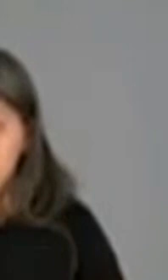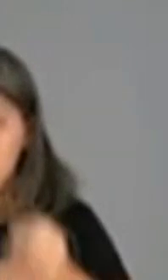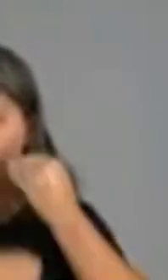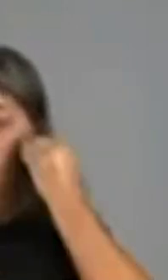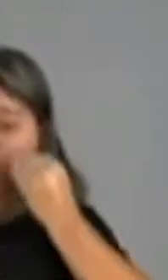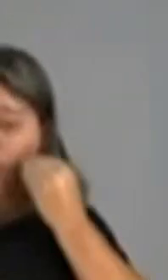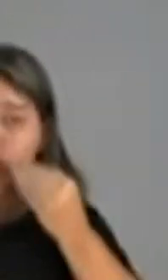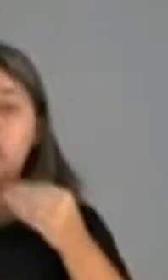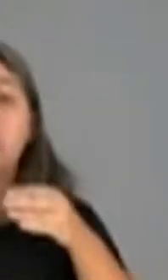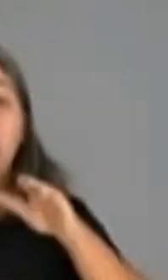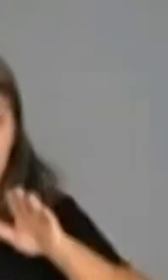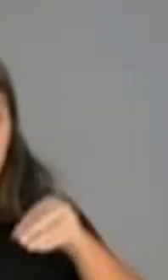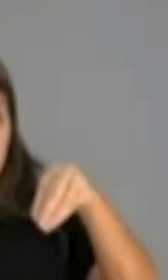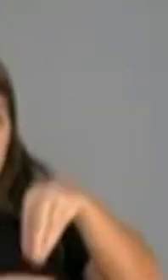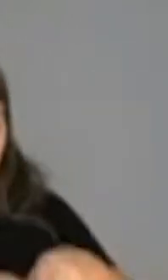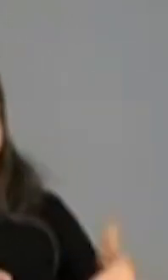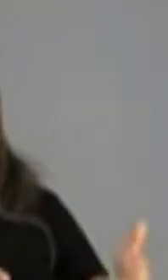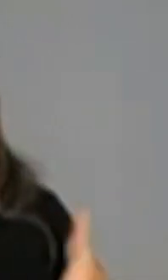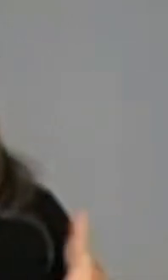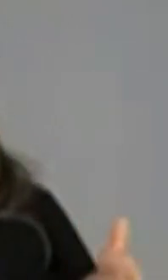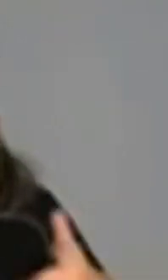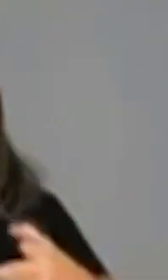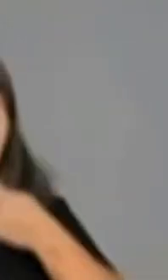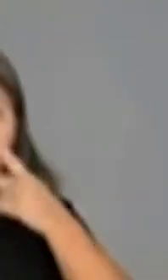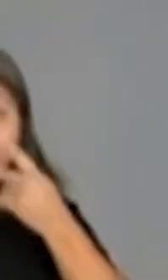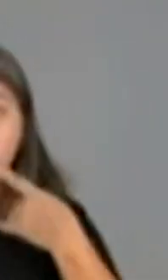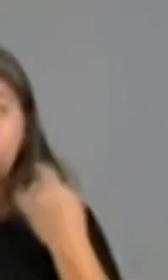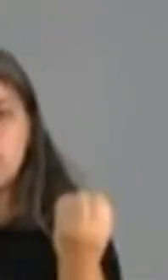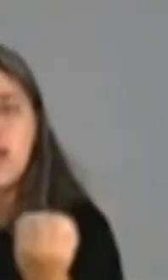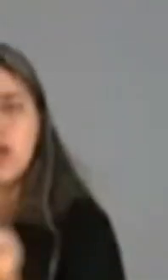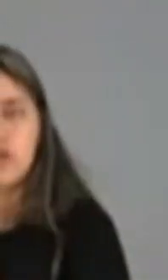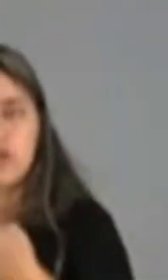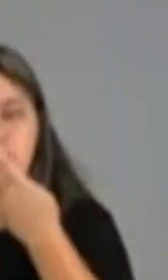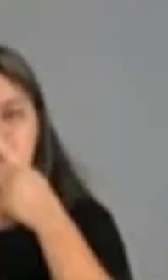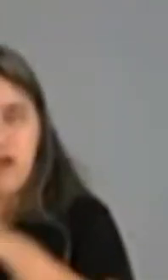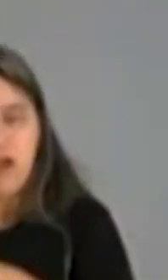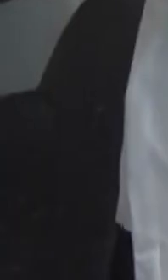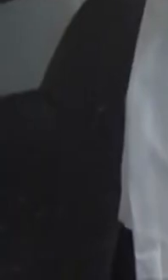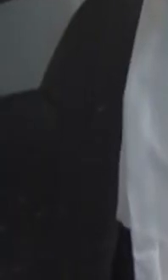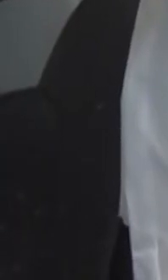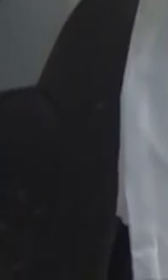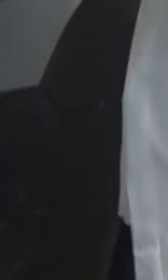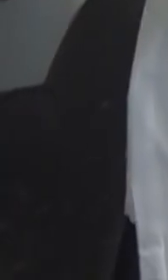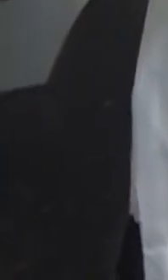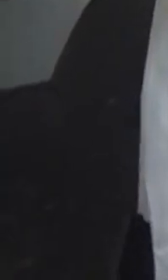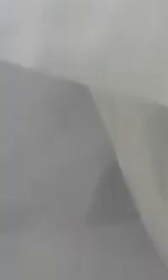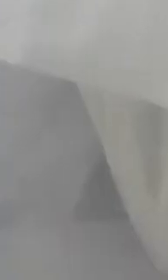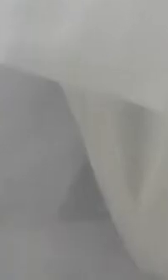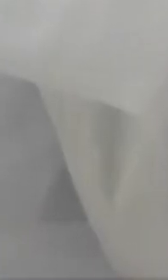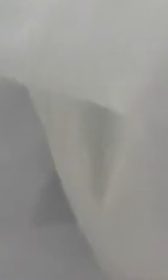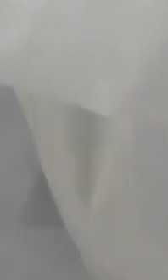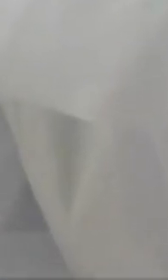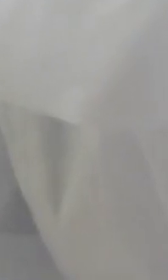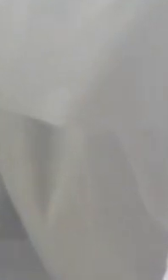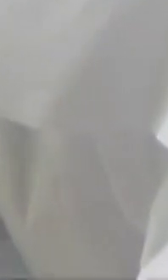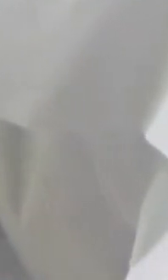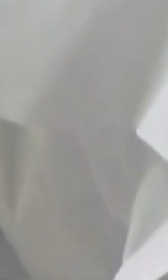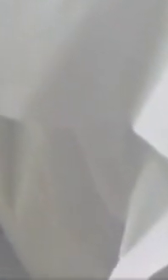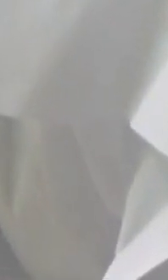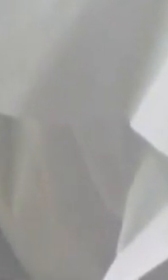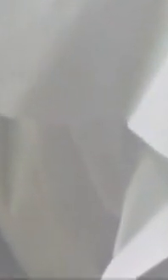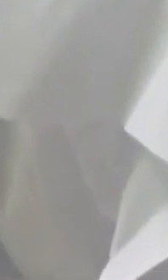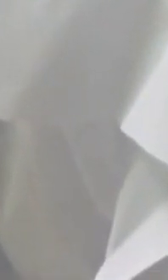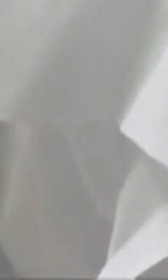senadores, Francisco Araújo negou que a Precisa Medicamentos tenha apresentado a proposta fora do prazo de